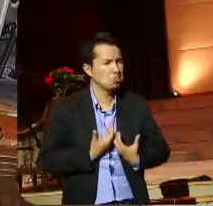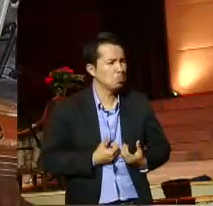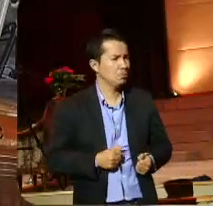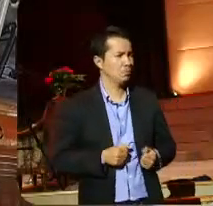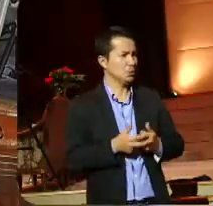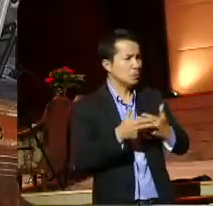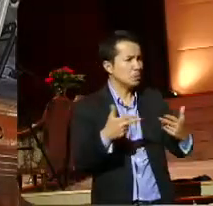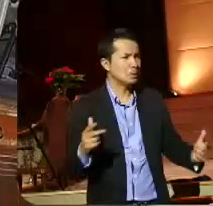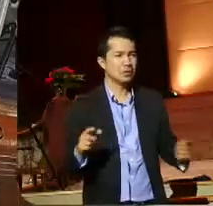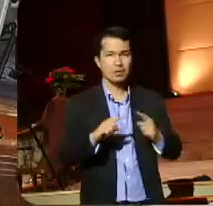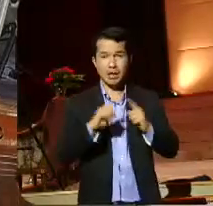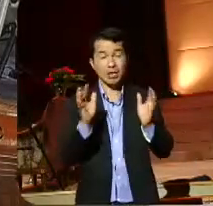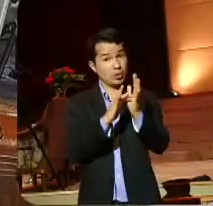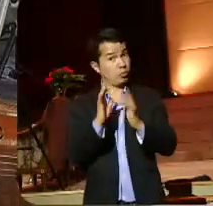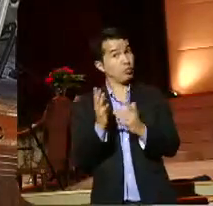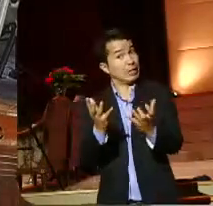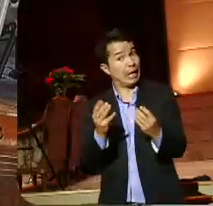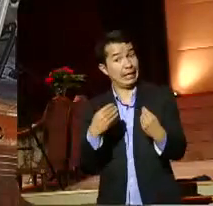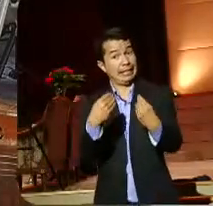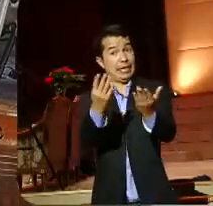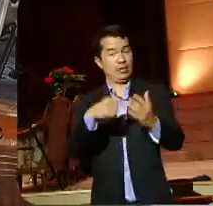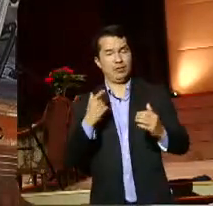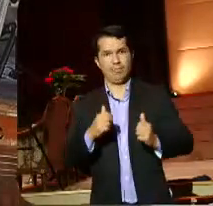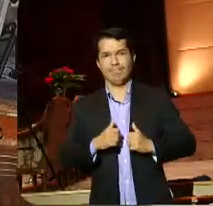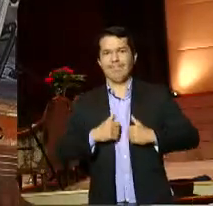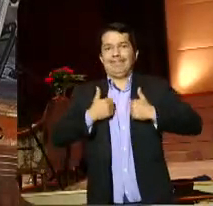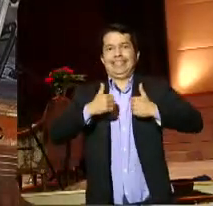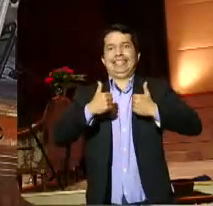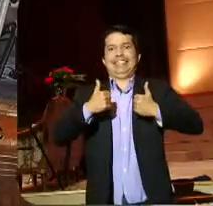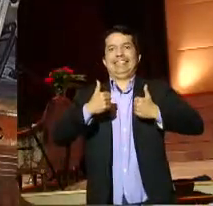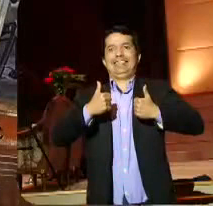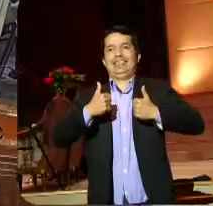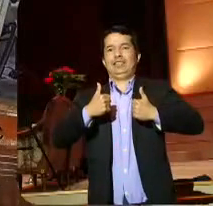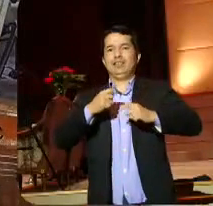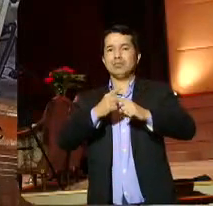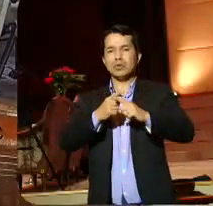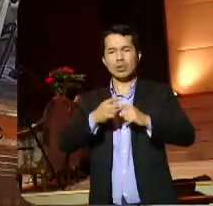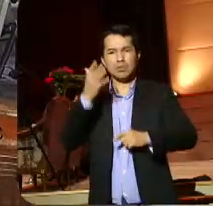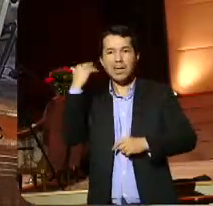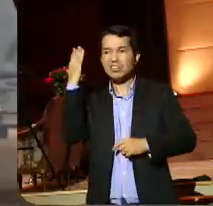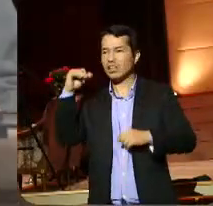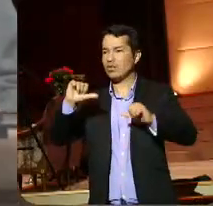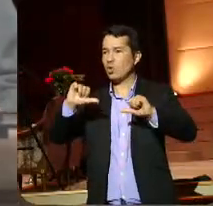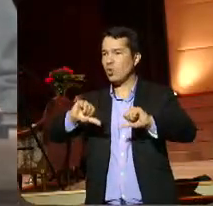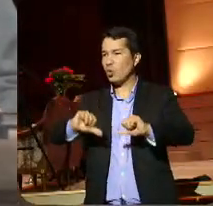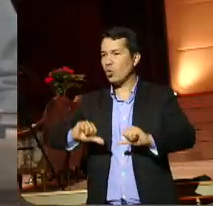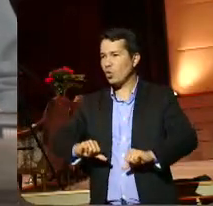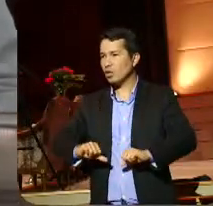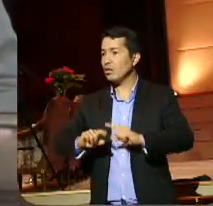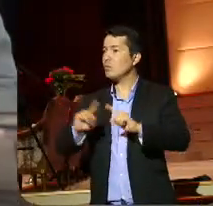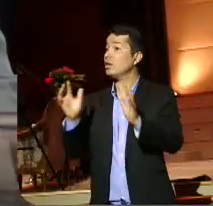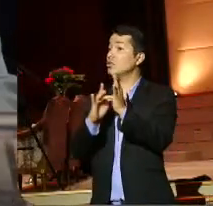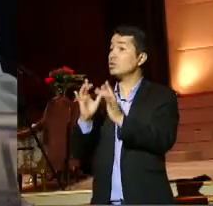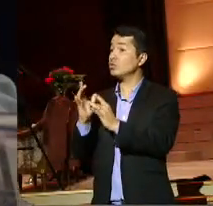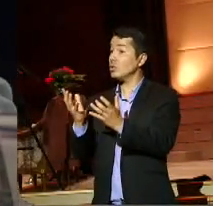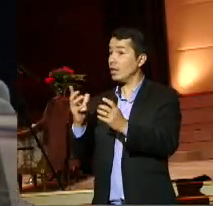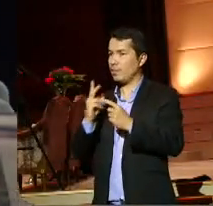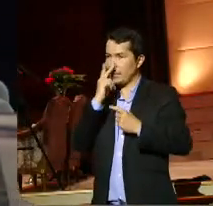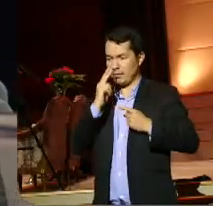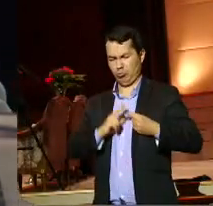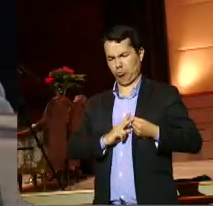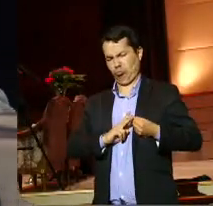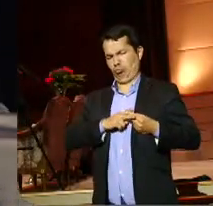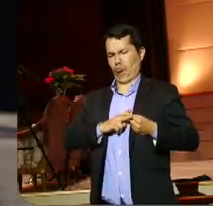cena, ele quer nos fazer ser melhores do que éramos antes. A semana passada eu